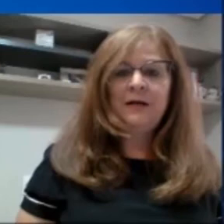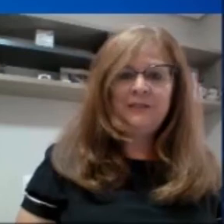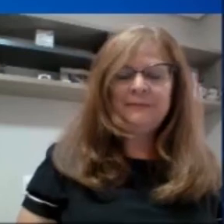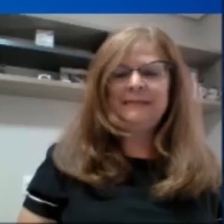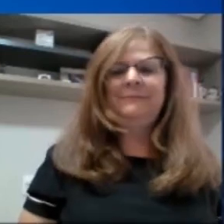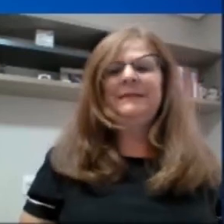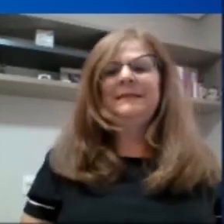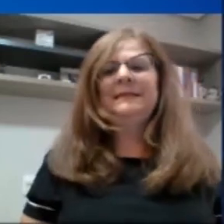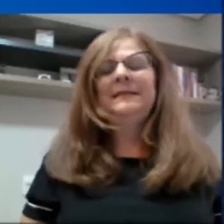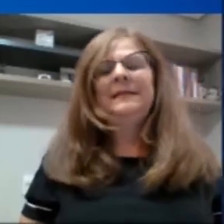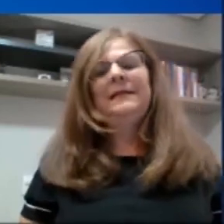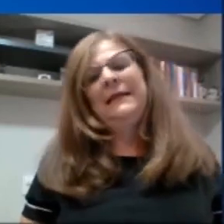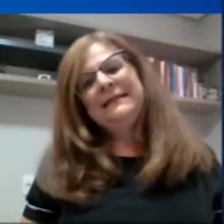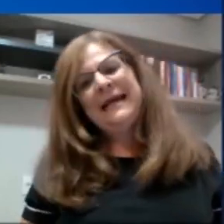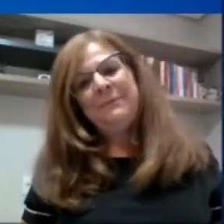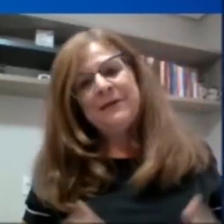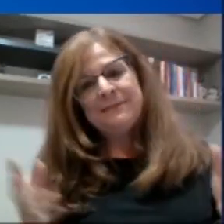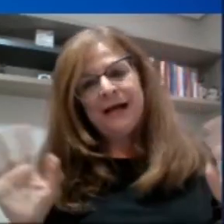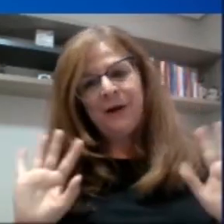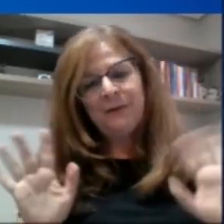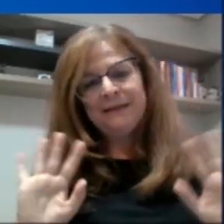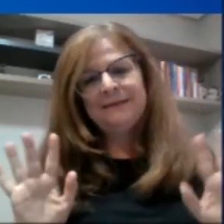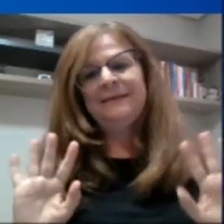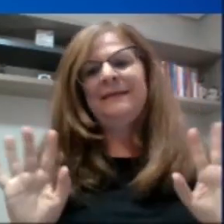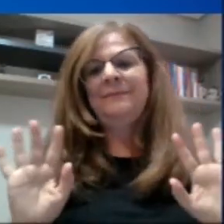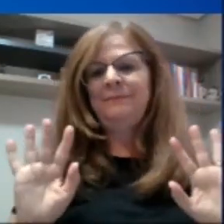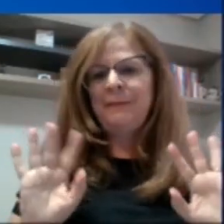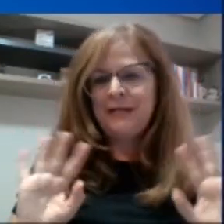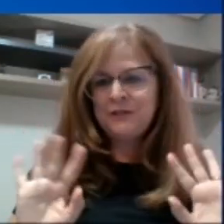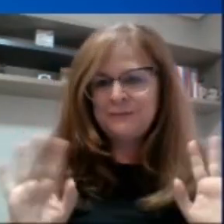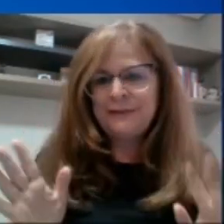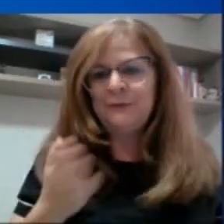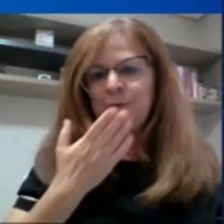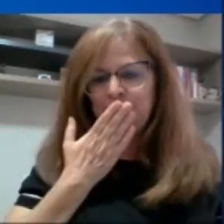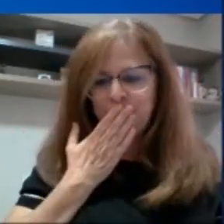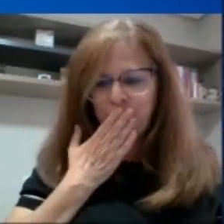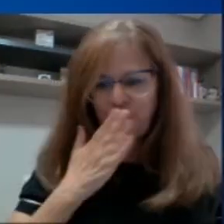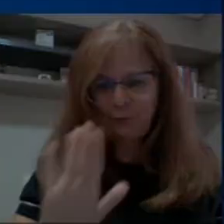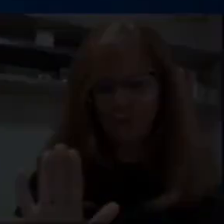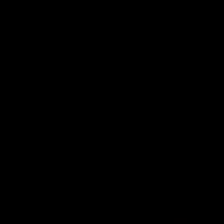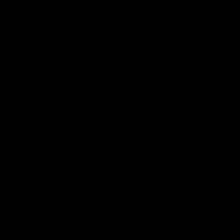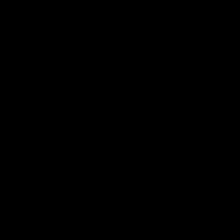uma ótima semana e até a próxima aula. Beijos para todos.